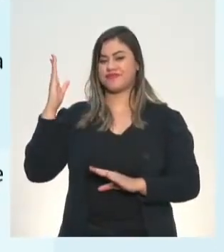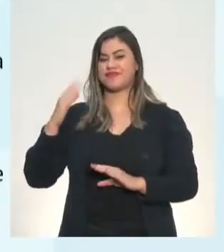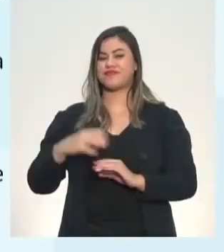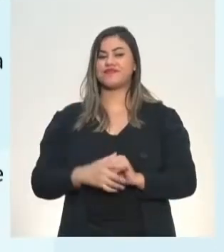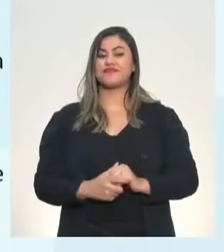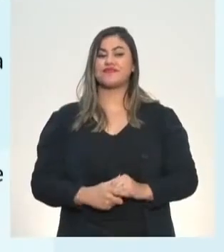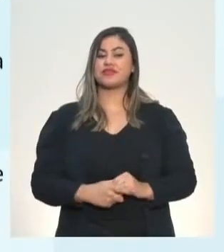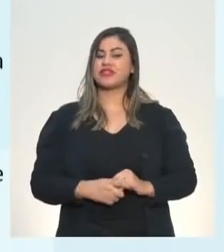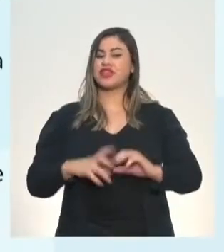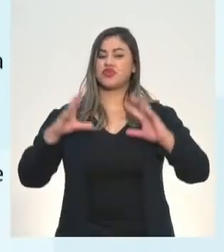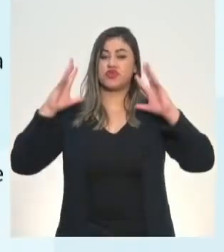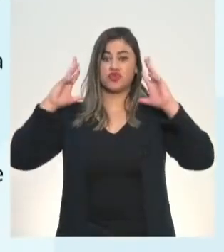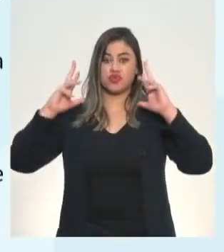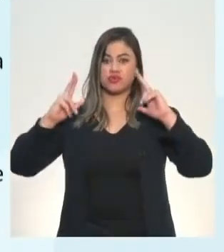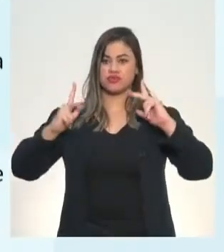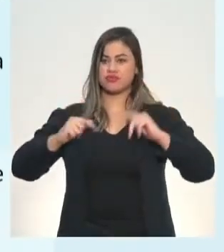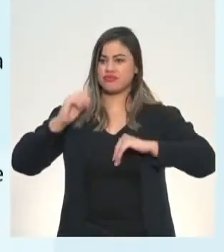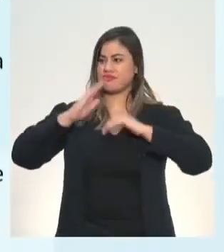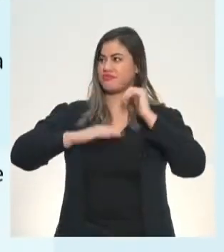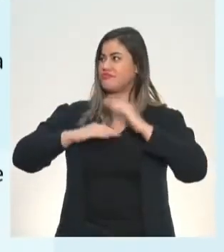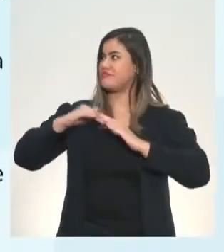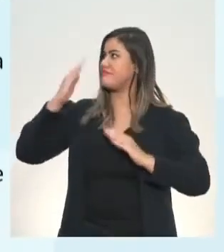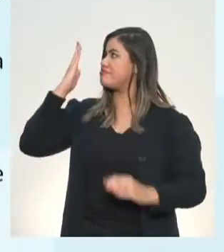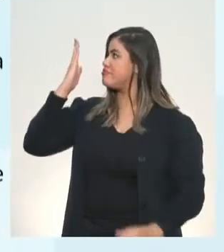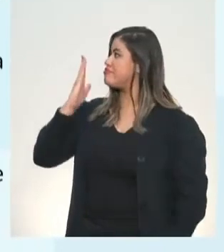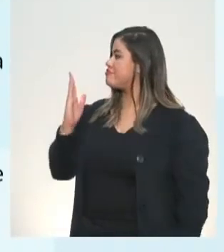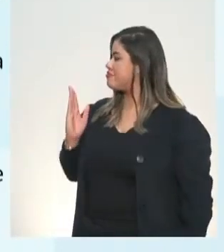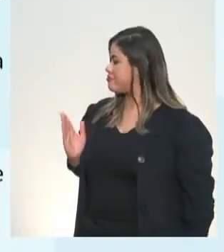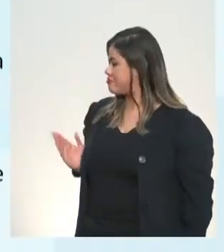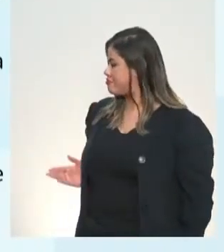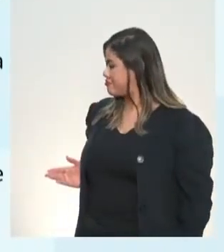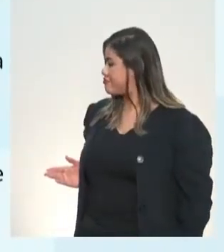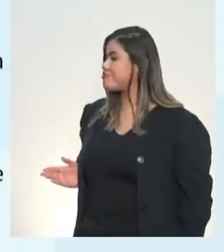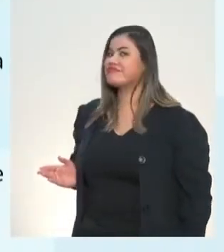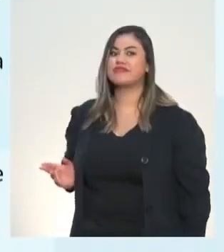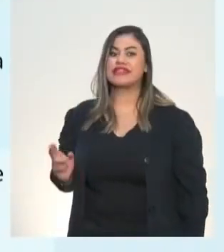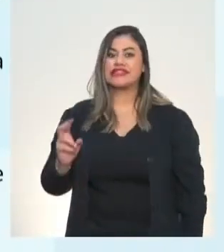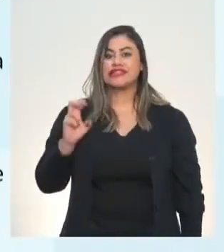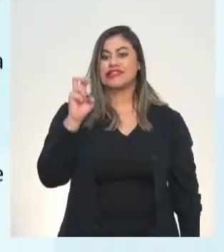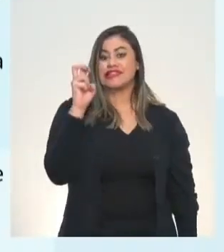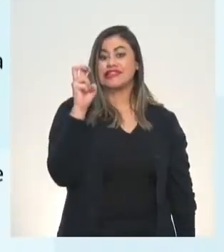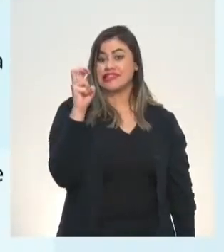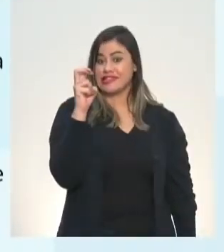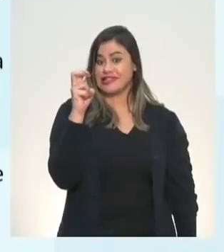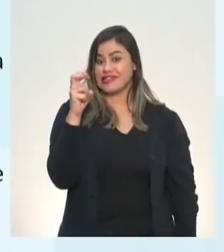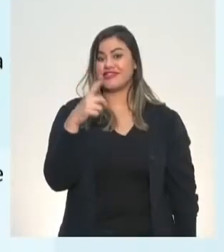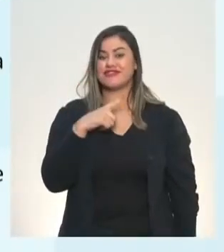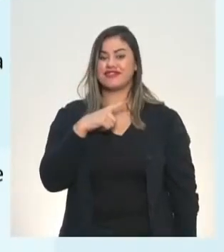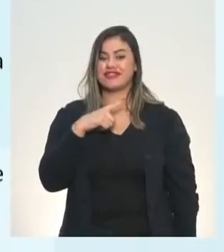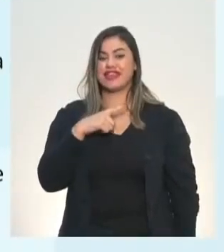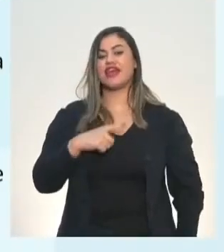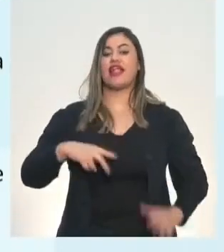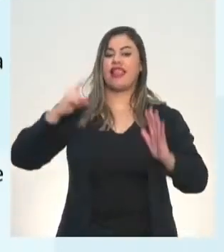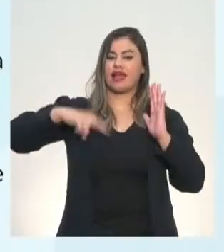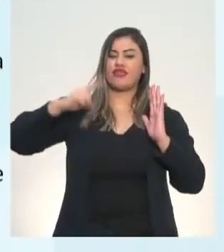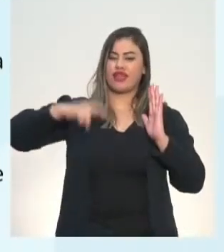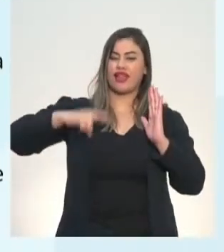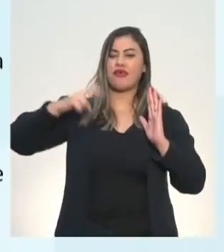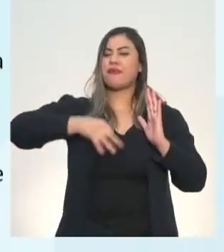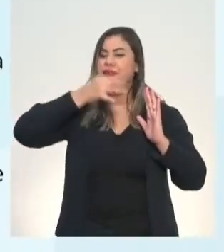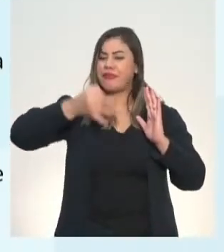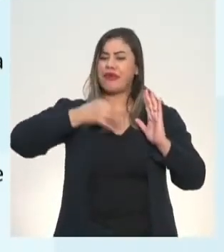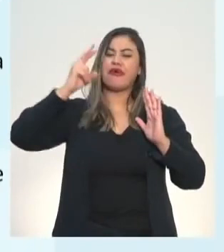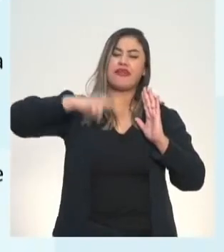são todas essas habilidades de leitura aí, não todas, vocês verem aí. São 5 habilidades, as 5 estão falando a mesma coisa. Leitura, leitura, leitura, opinião,